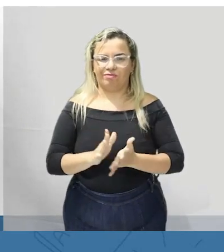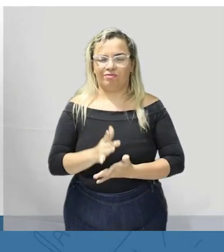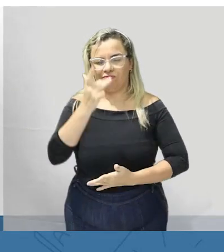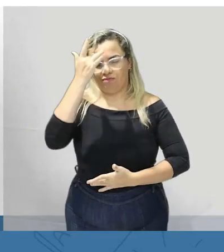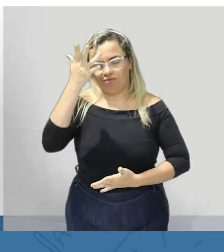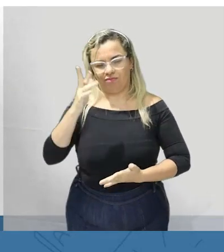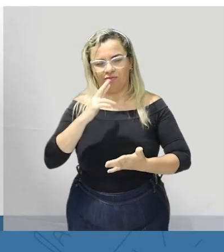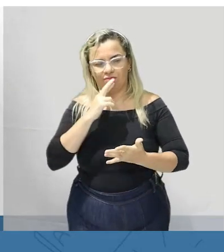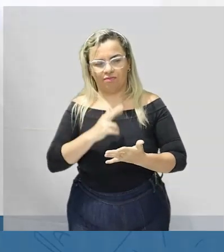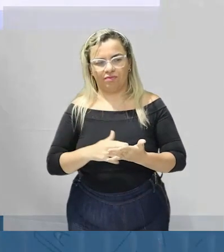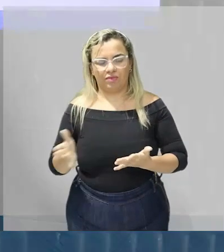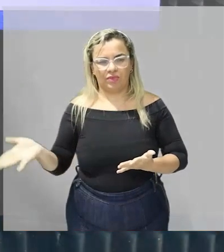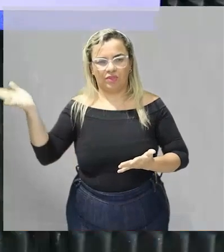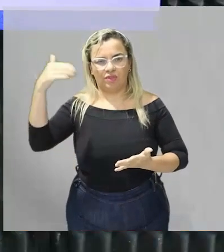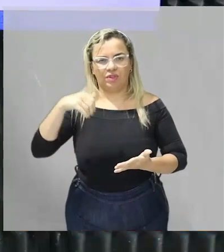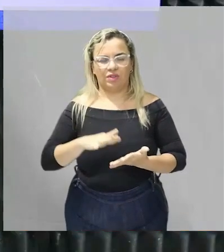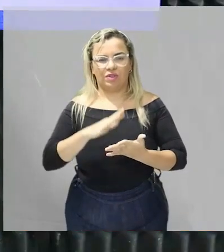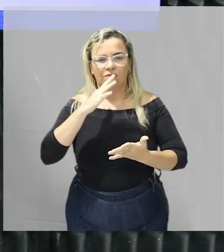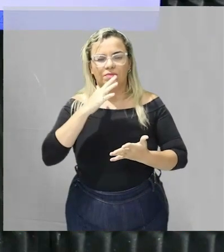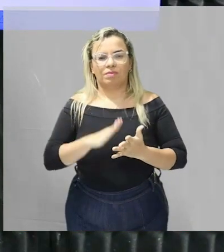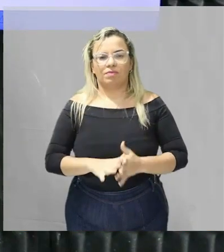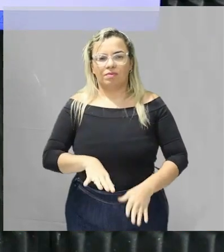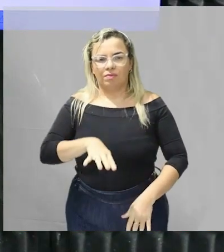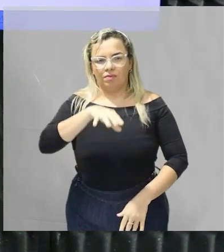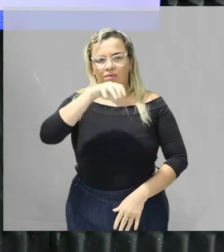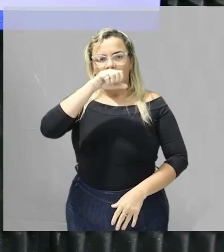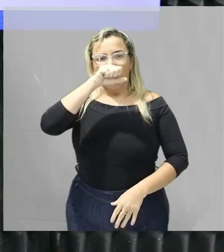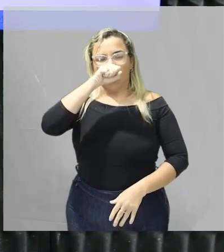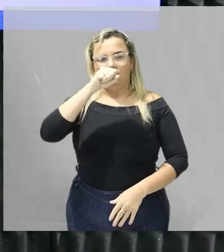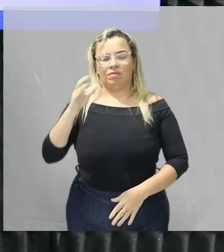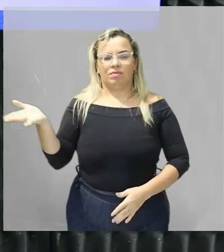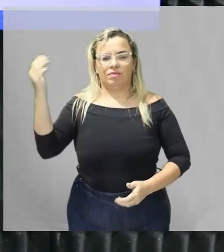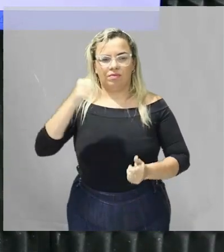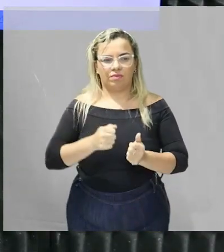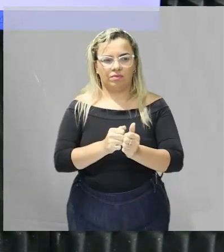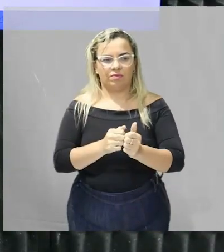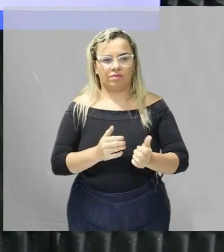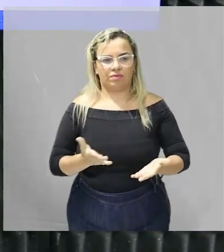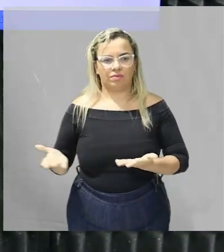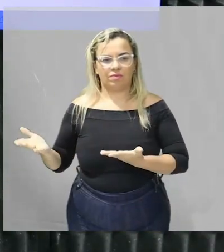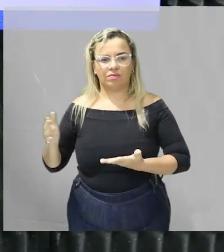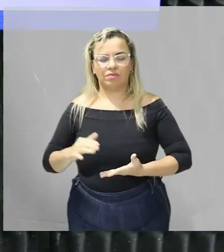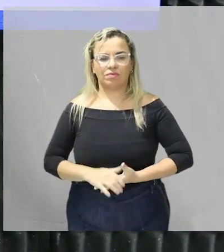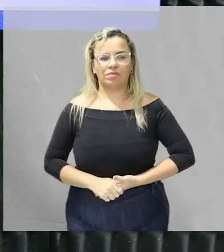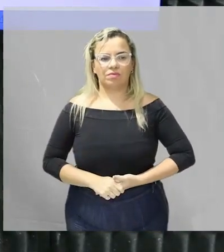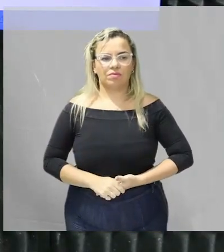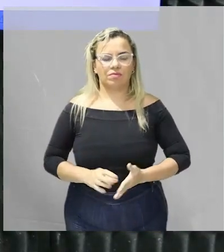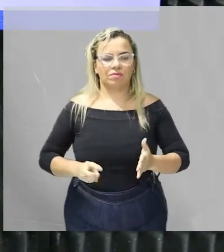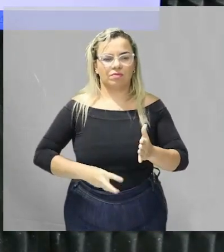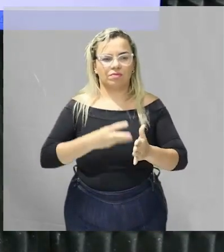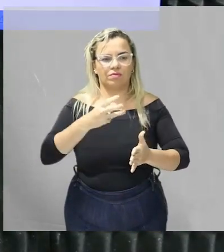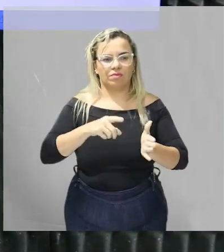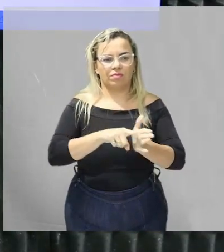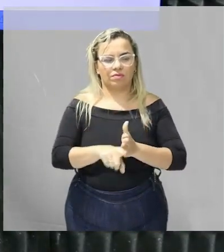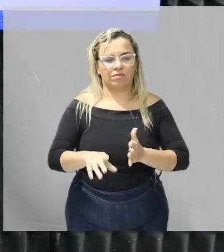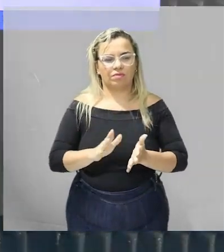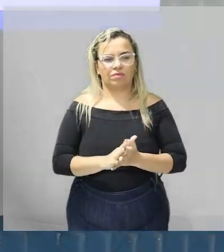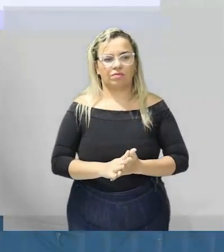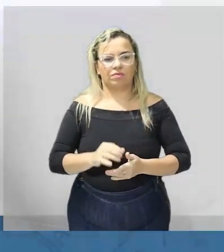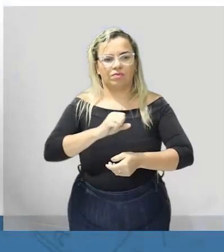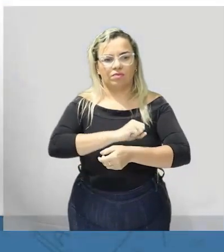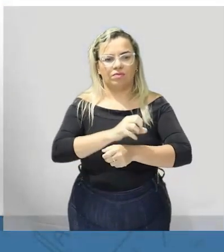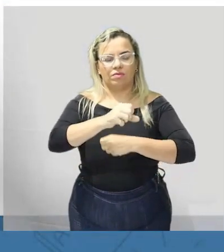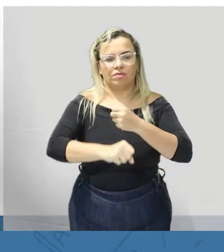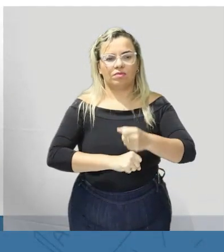responder. Bora responder mais uma. Respira. Vamos lá. Terceira questão, questão da UEMA,